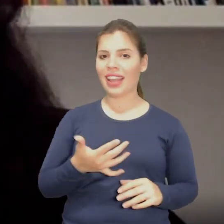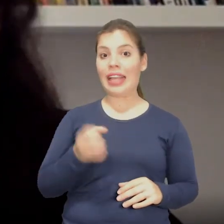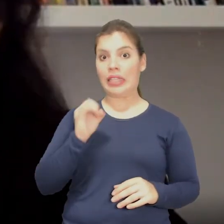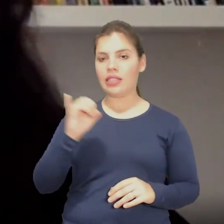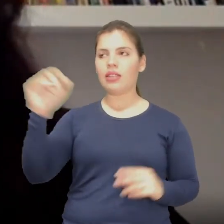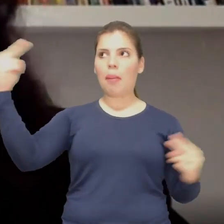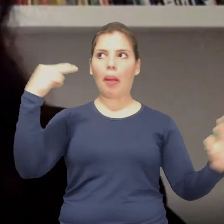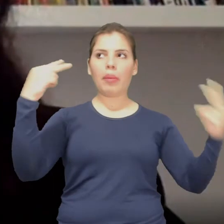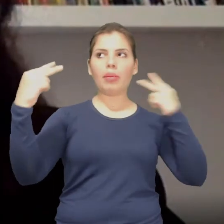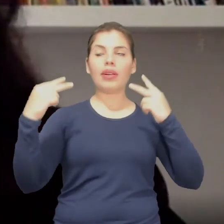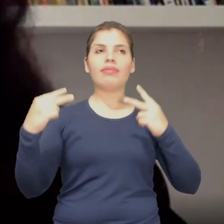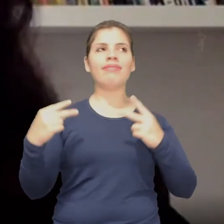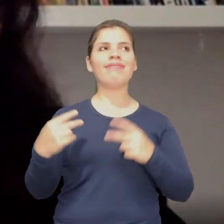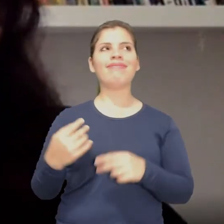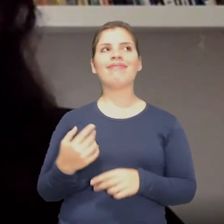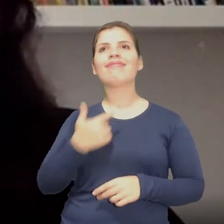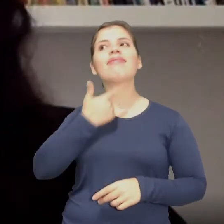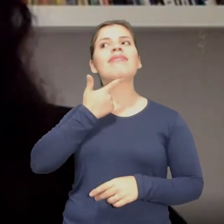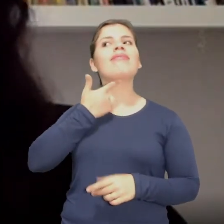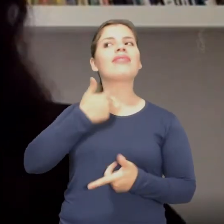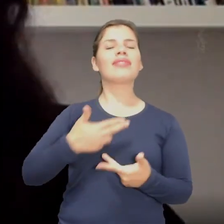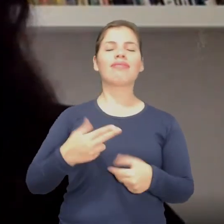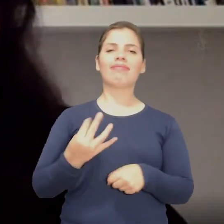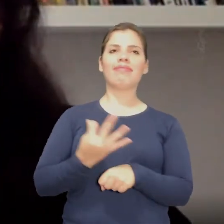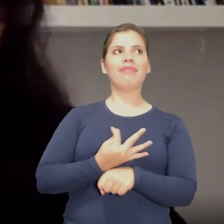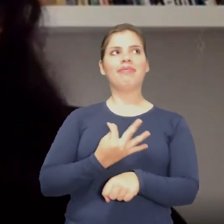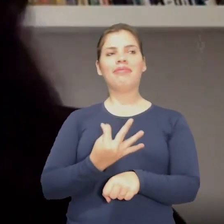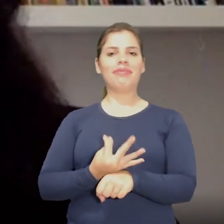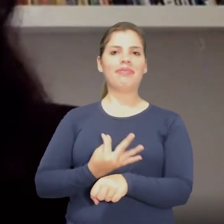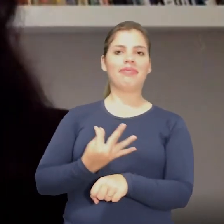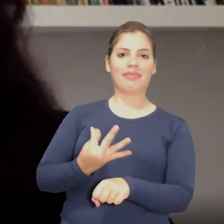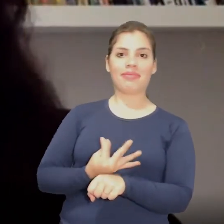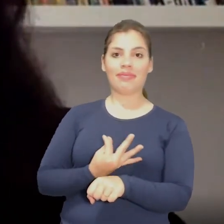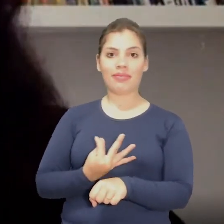Quando a gente tem outras pessoas olhando, a gente tende a conter